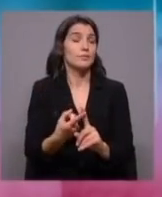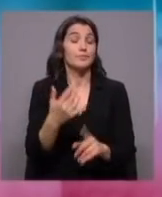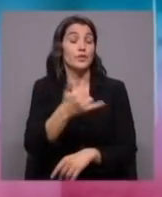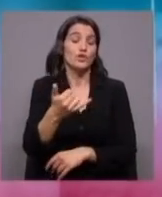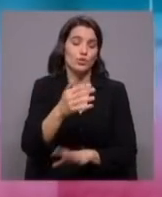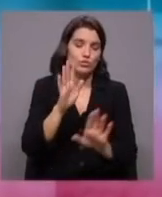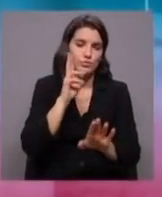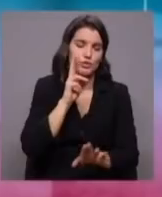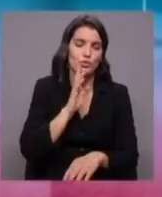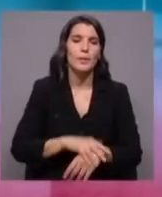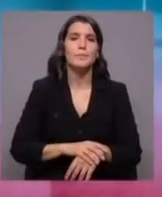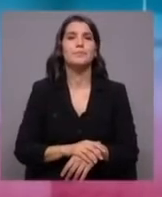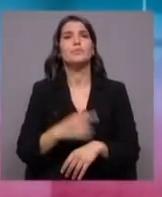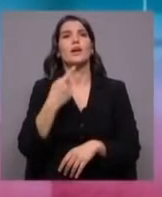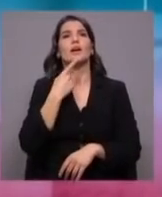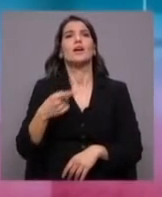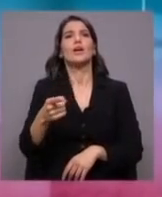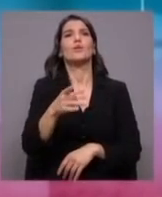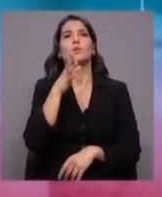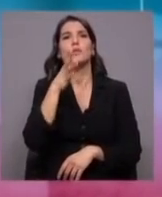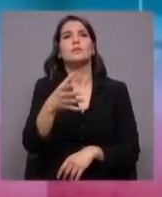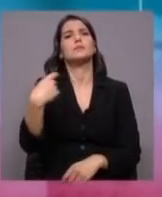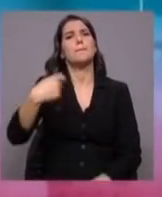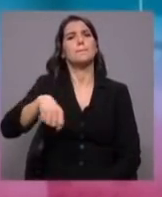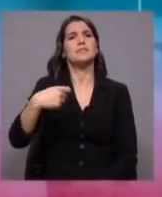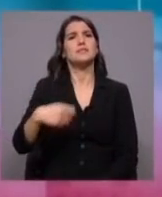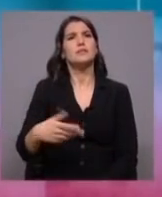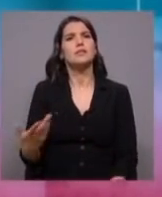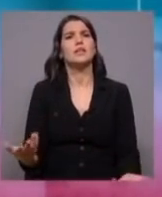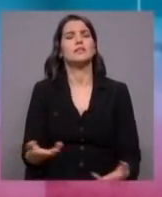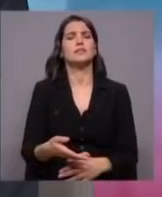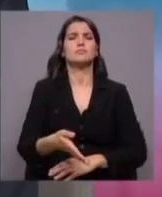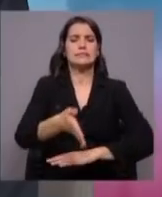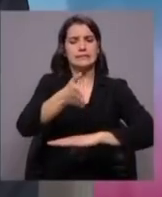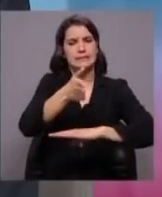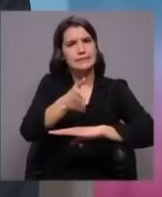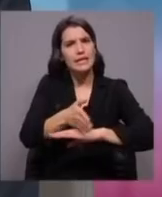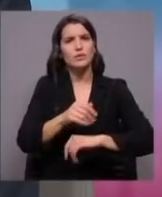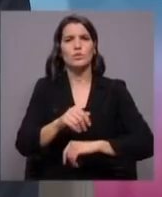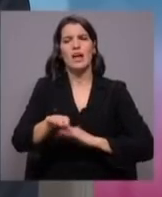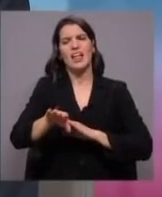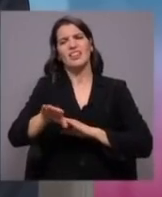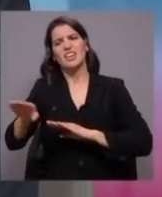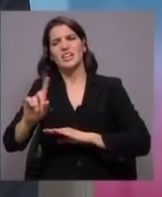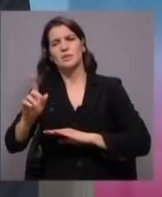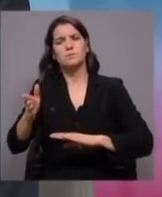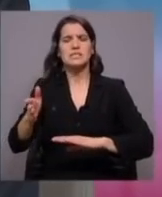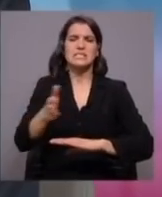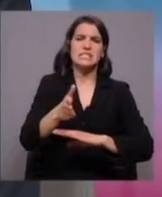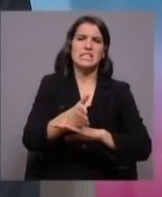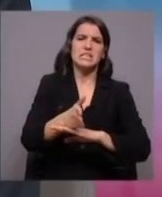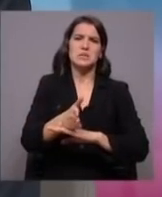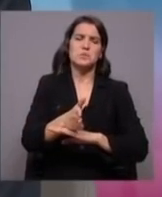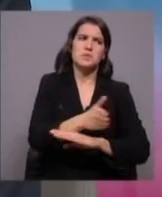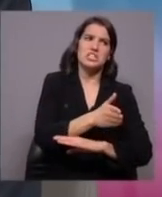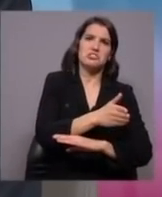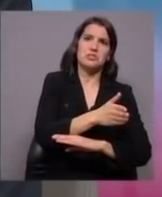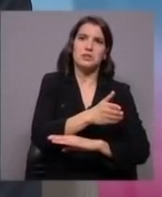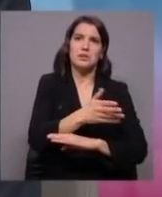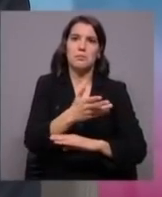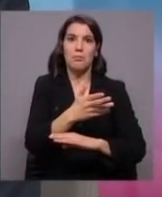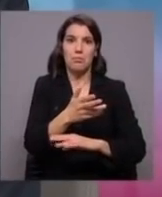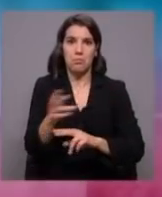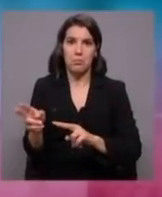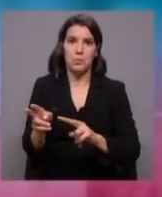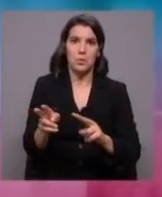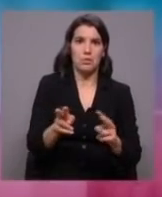2022, peço desculpa, e Rui Rio tem-se afirmado como um presidente mais ao centro, menos à direita, mais ao centro a pender para a esquerda. Isso significa uma grande alteração